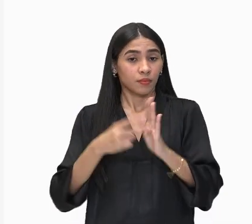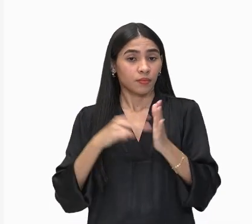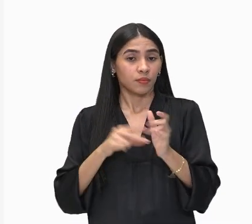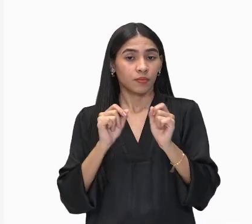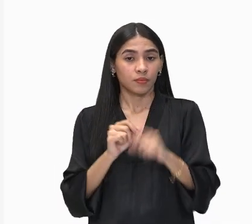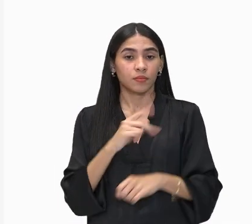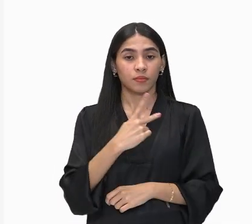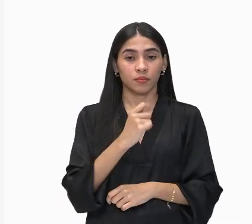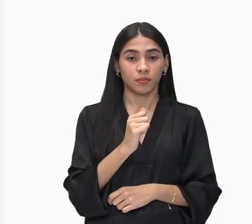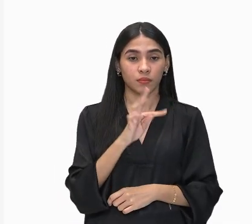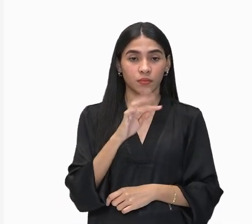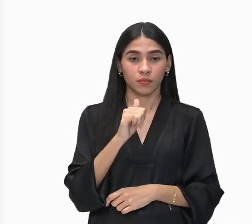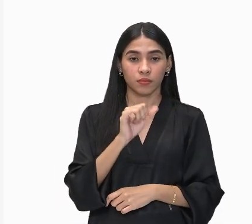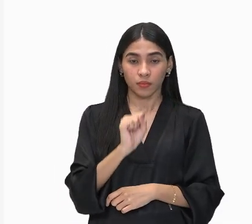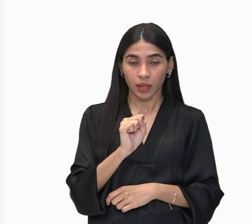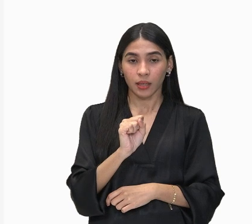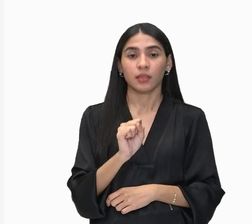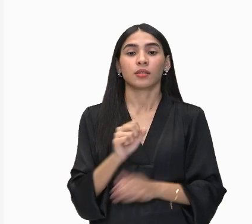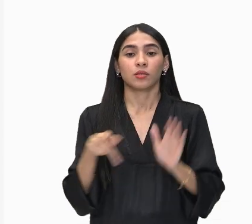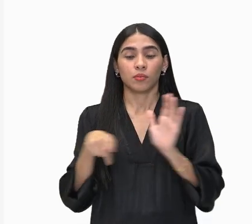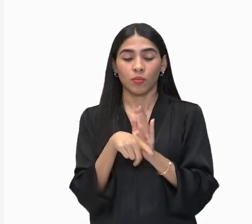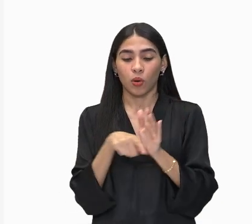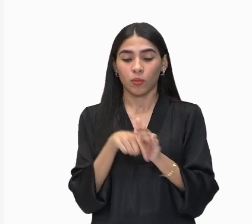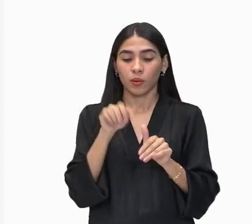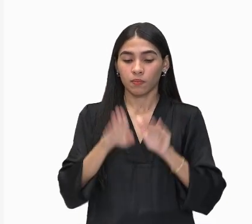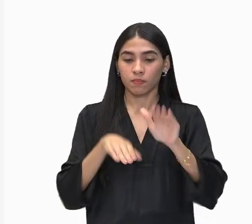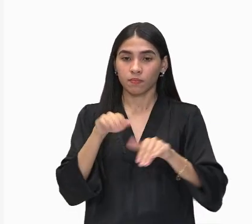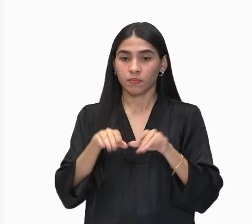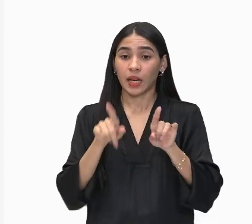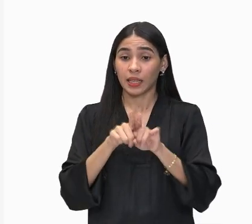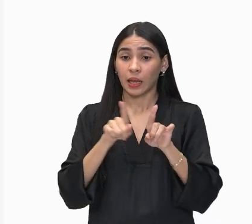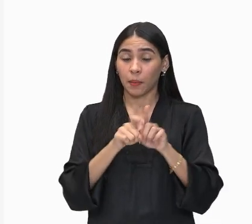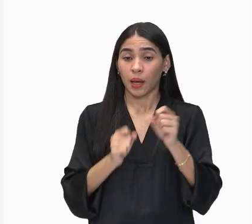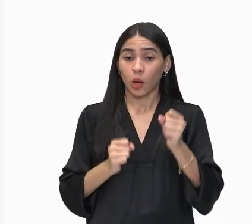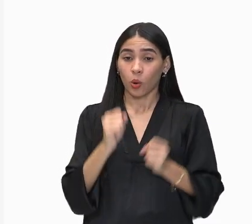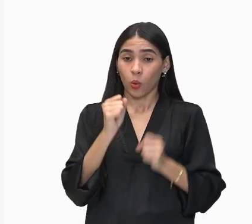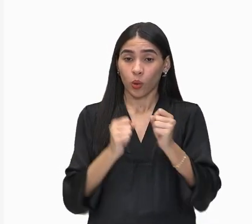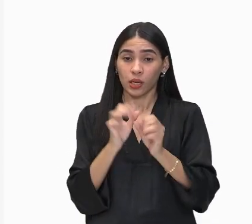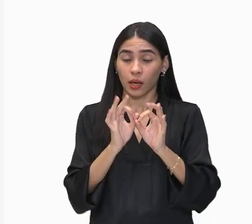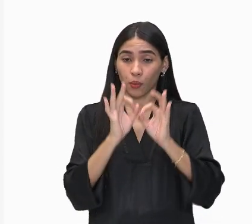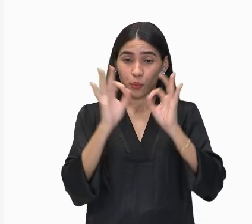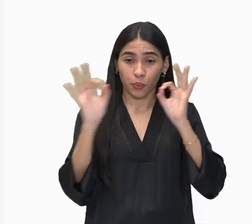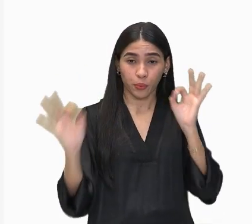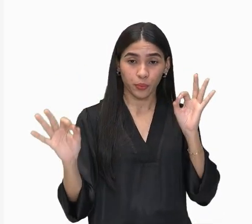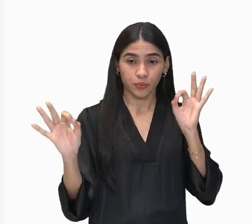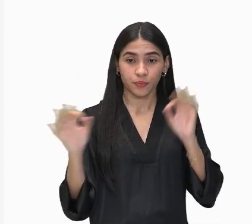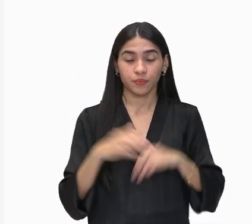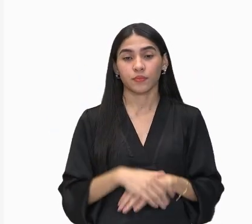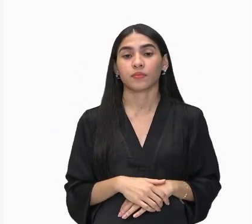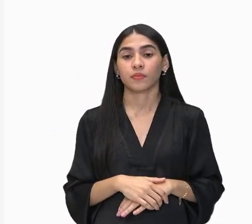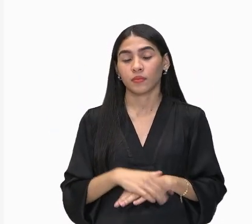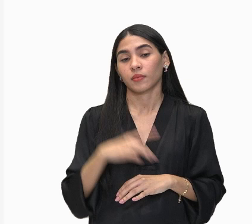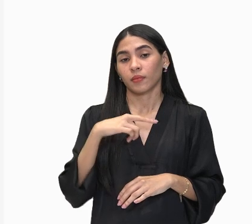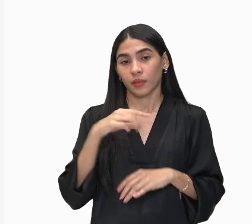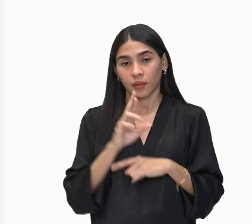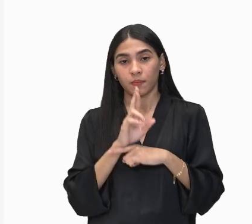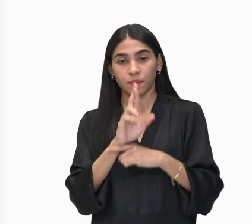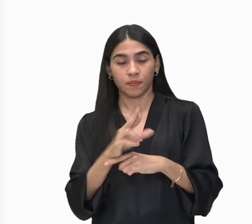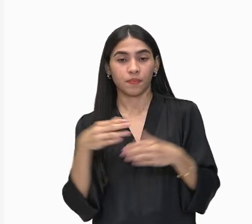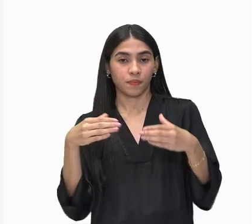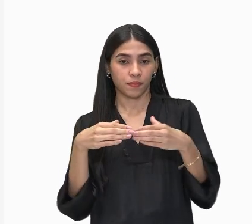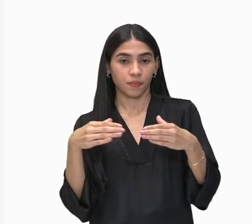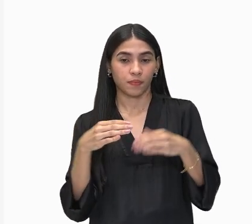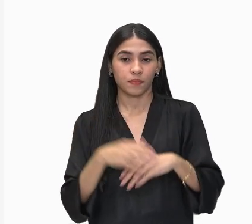patas robustas próprias para caminhadas e corridas longas. Então, existem alguns representantes desse